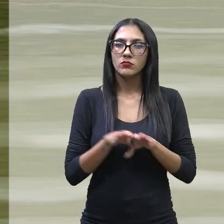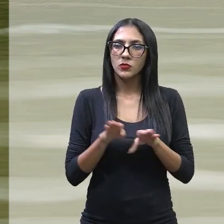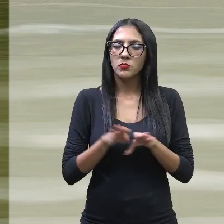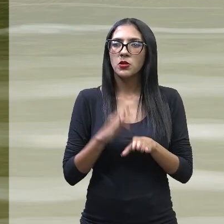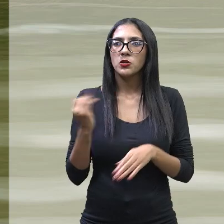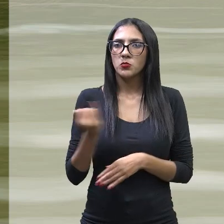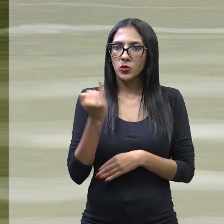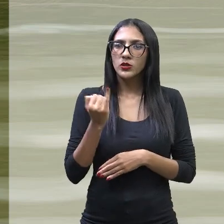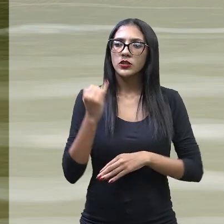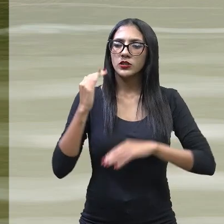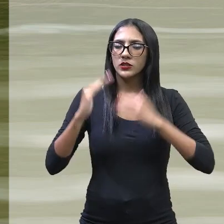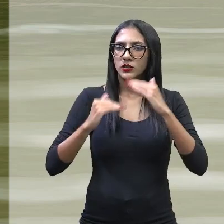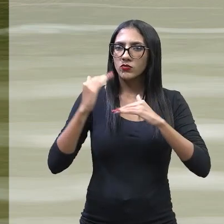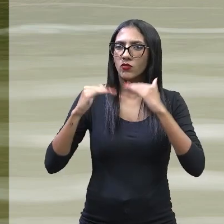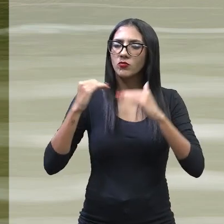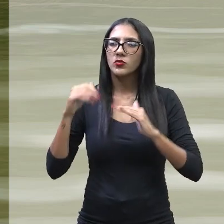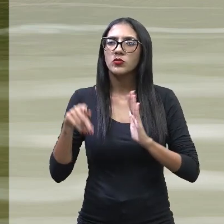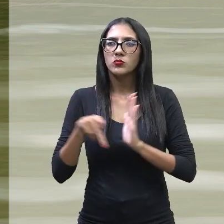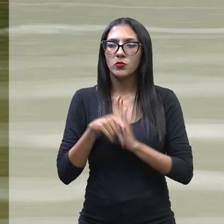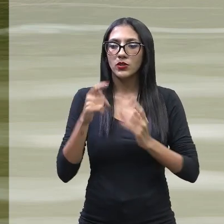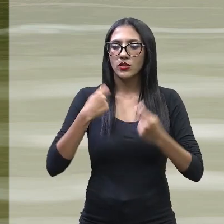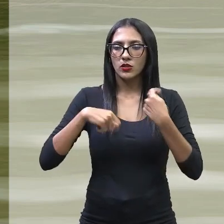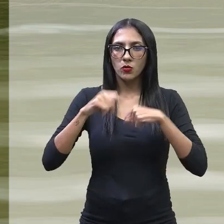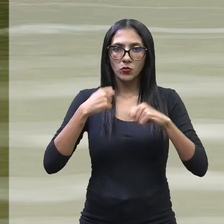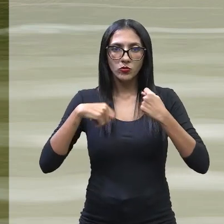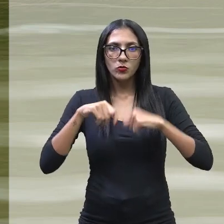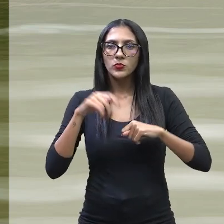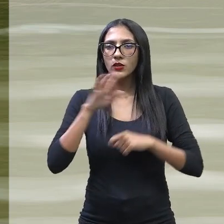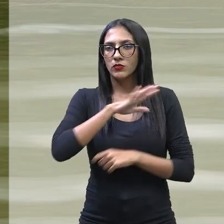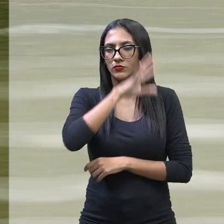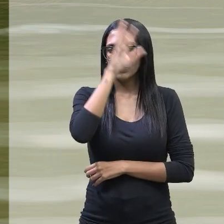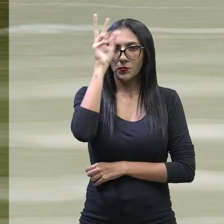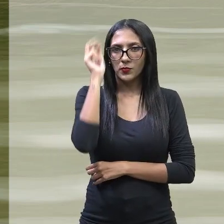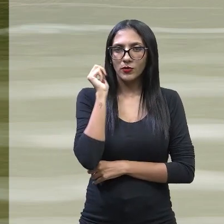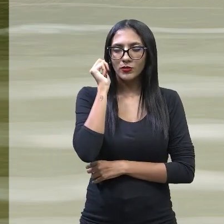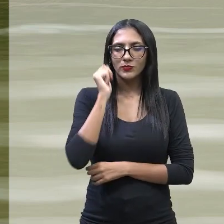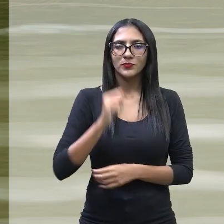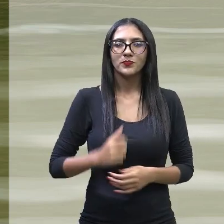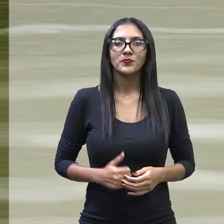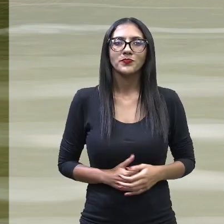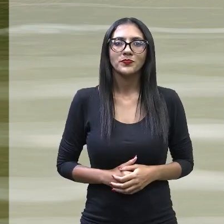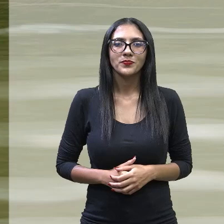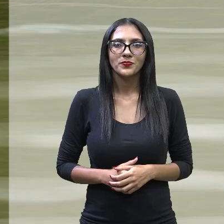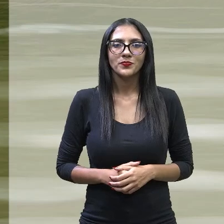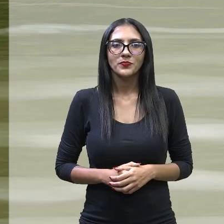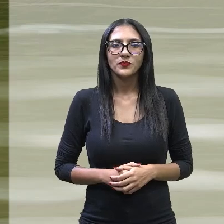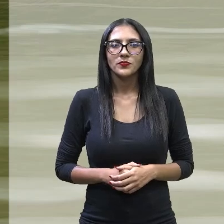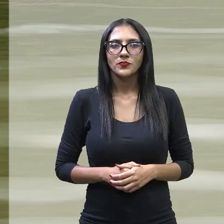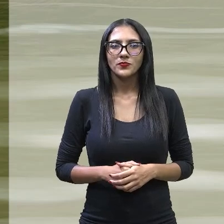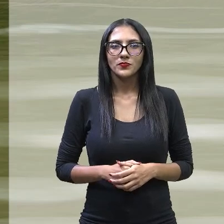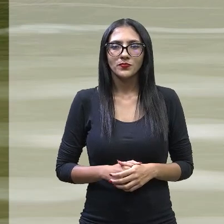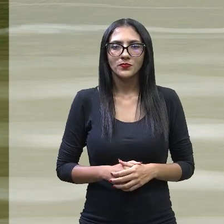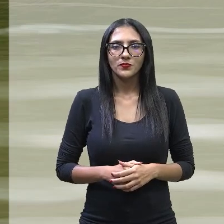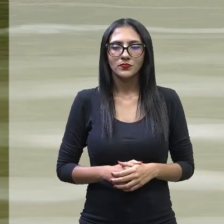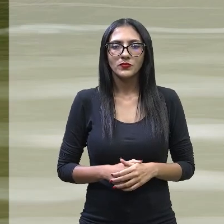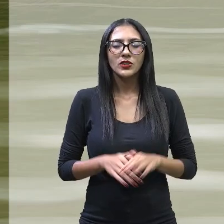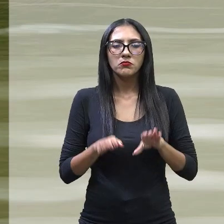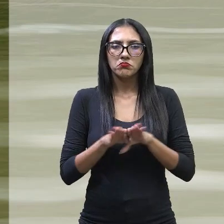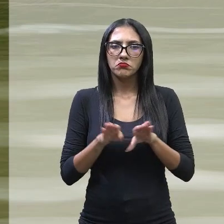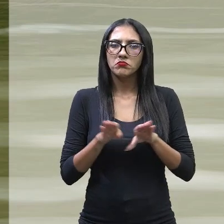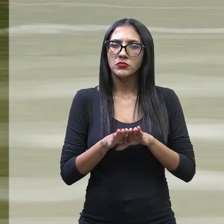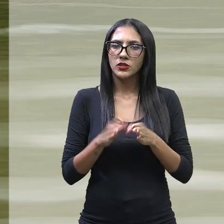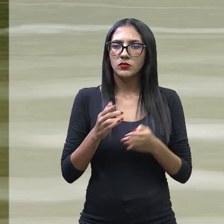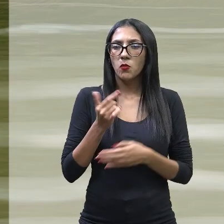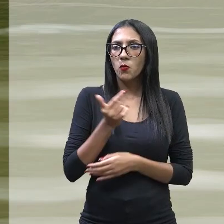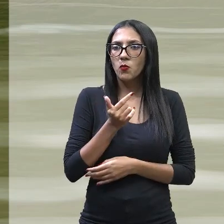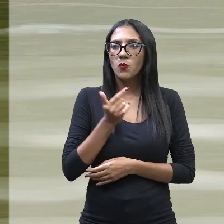importância para o desenvolvimento da economia do Amazonas. Tudo bem, pessoal? E tem outras também, pessoal. Agora